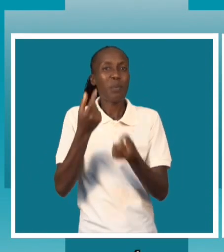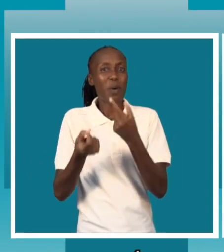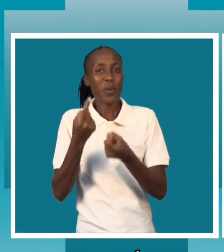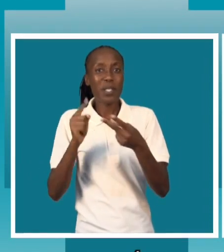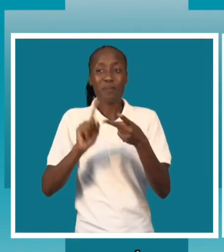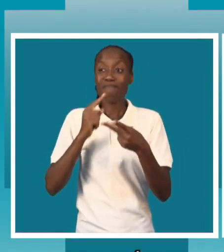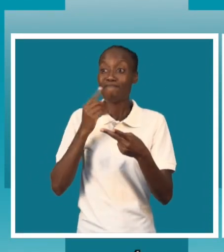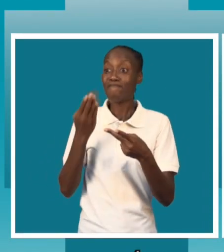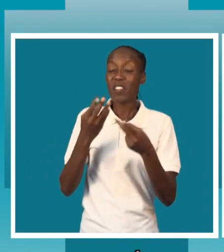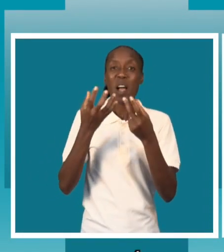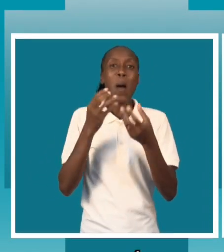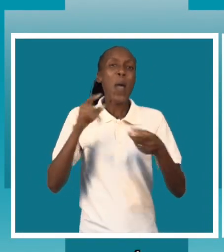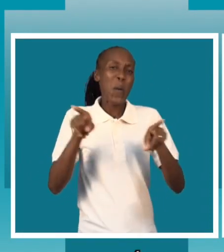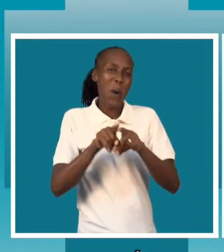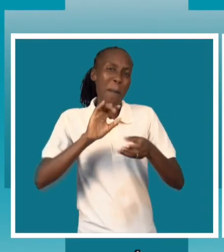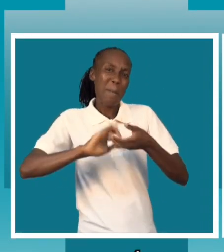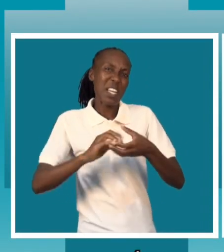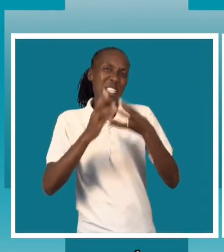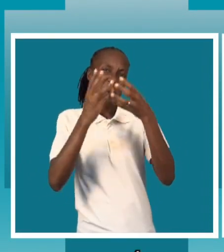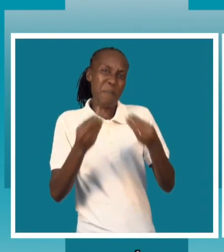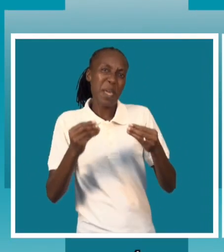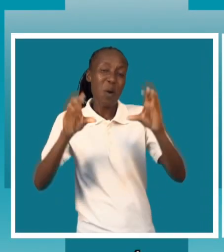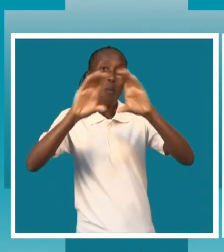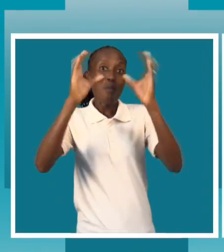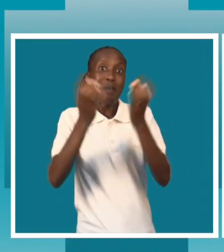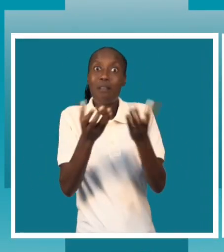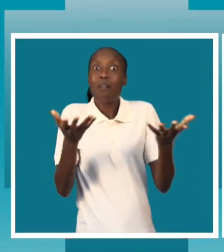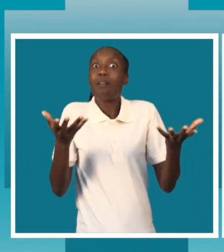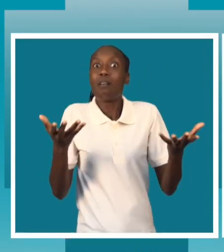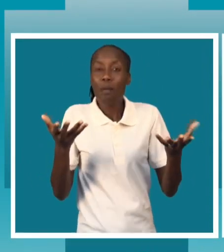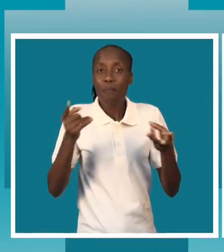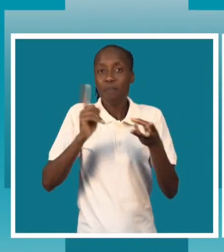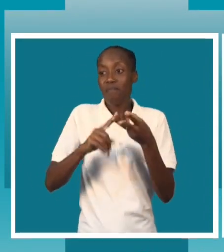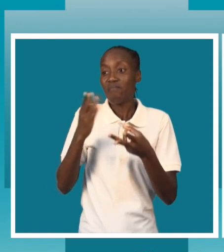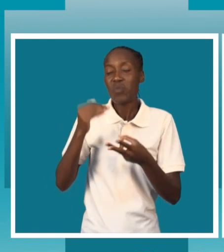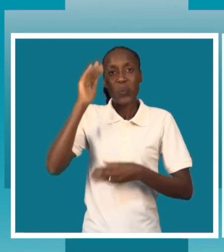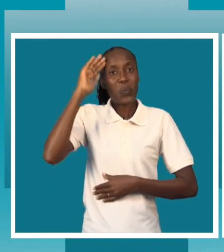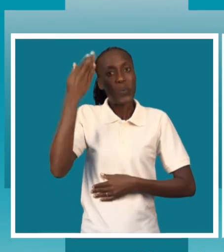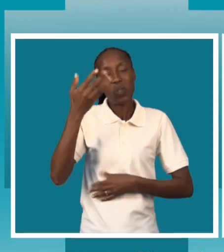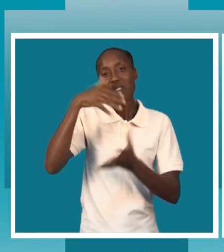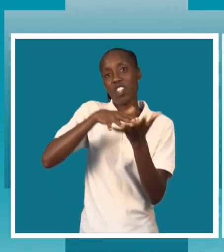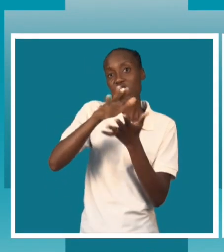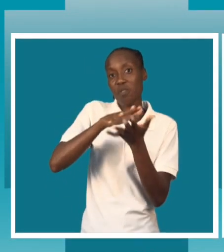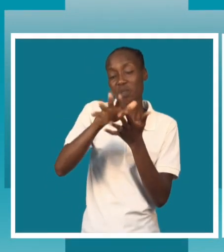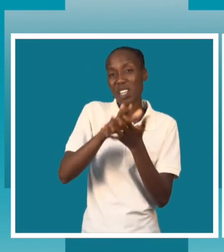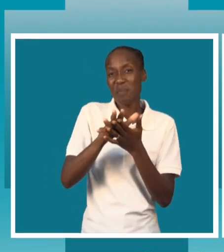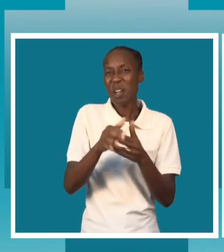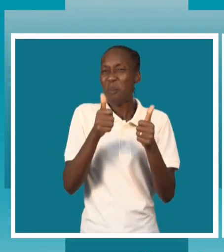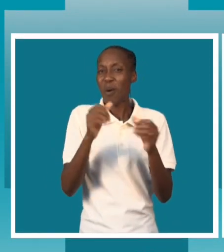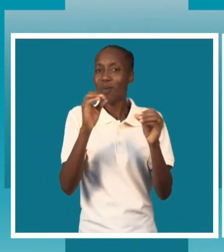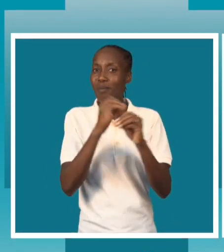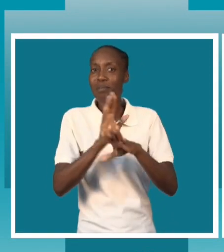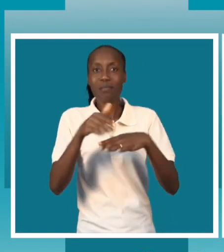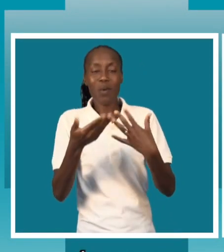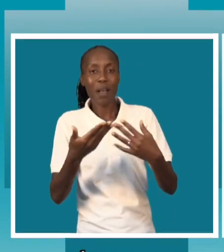É como se estivesse perdido o meu mundo. Fico like, what? Nem sei explicar. Mas não é nada boa.